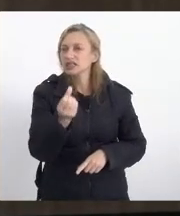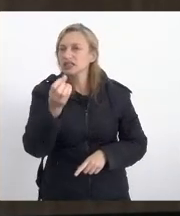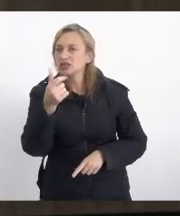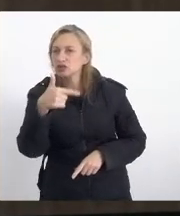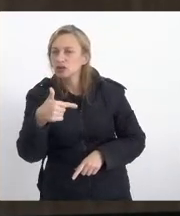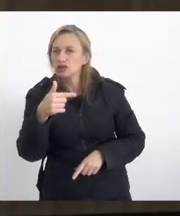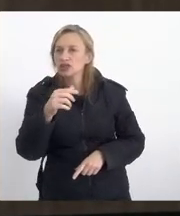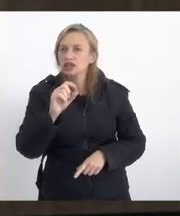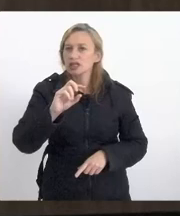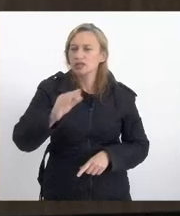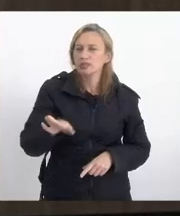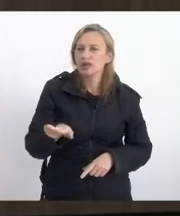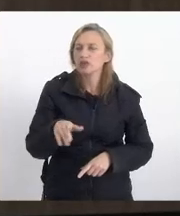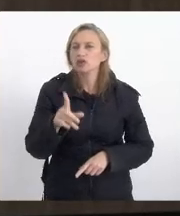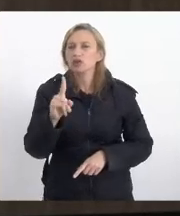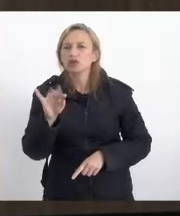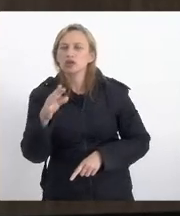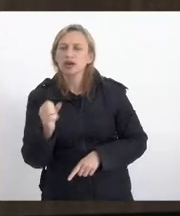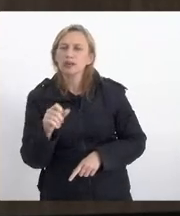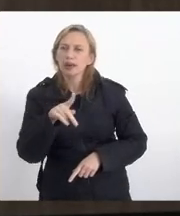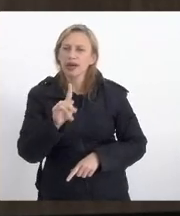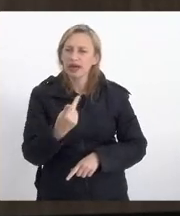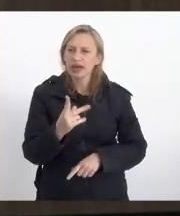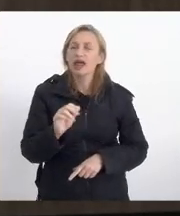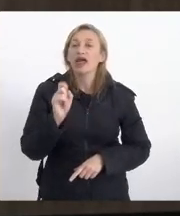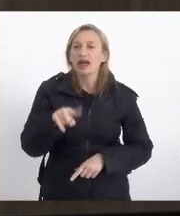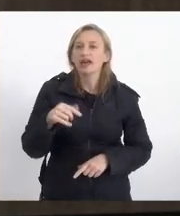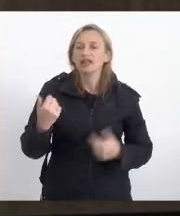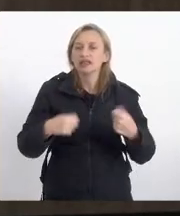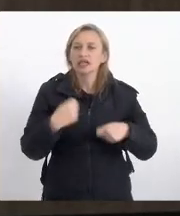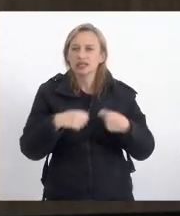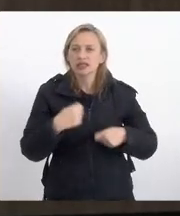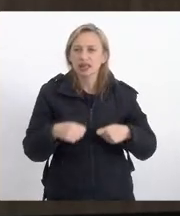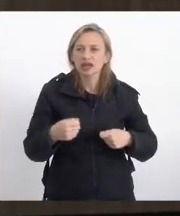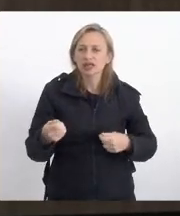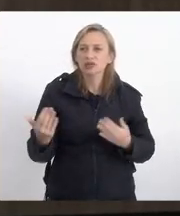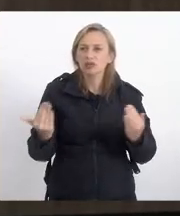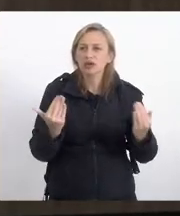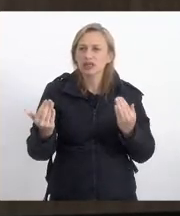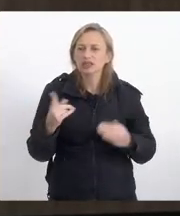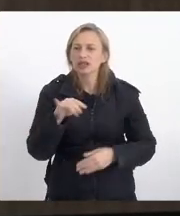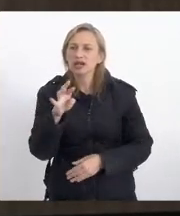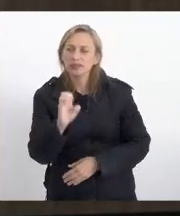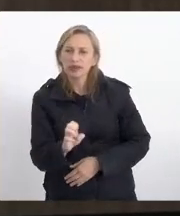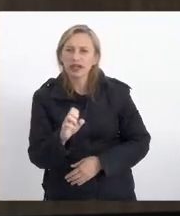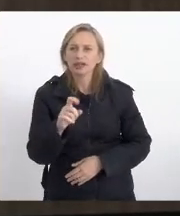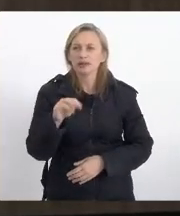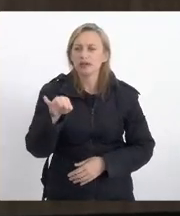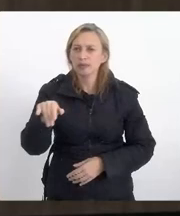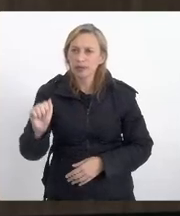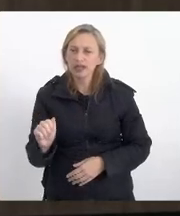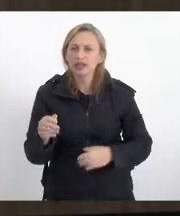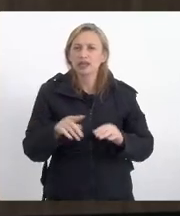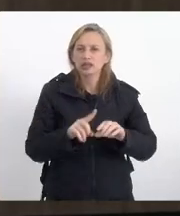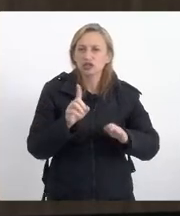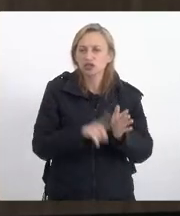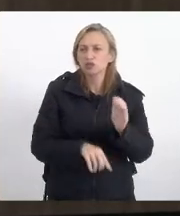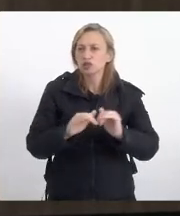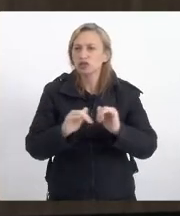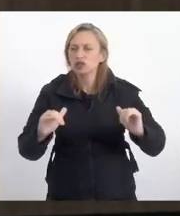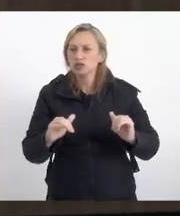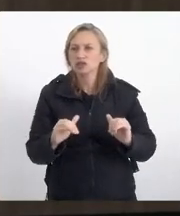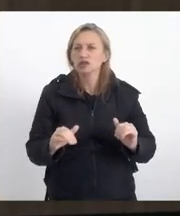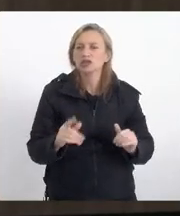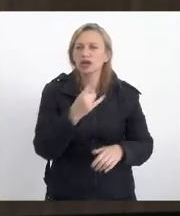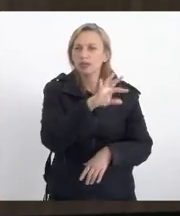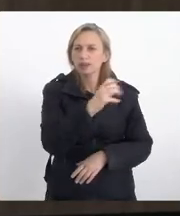do SOL, do GRET e HP. Por isso, a necessidade extrema da equiparação da GRET mais o IHP, para diminuir a distância abissal entre